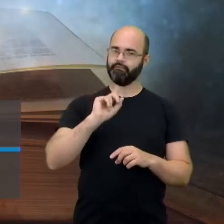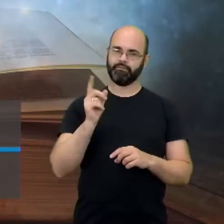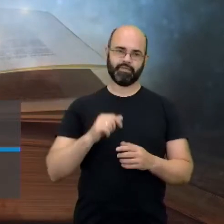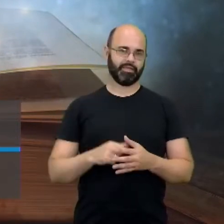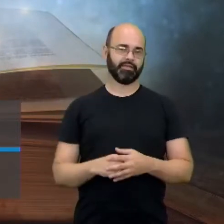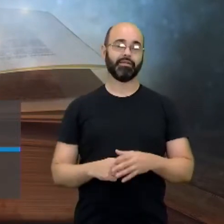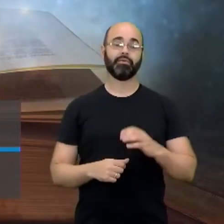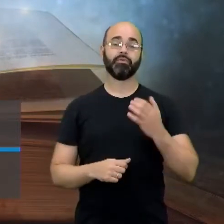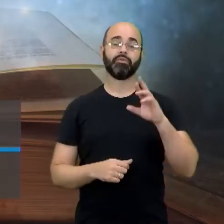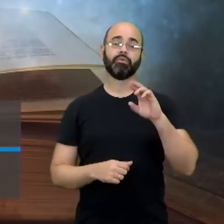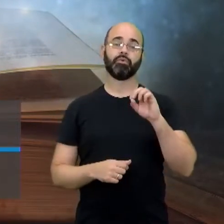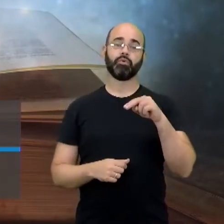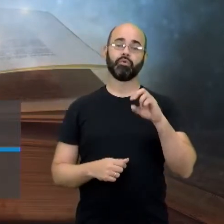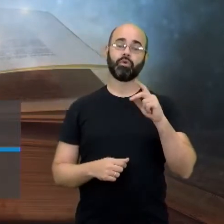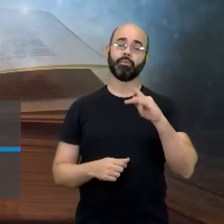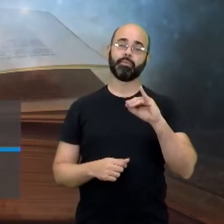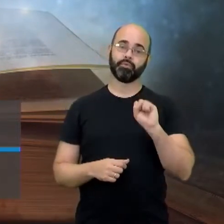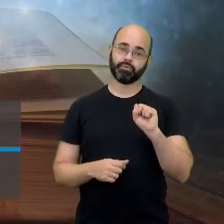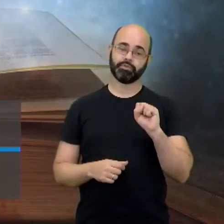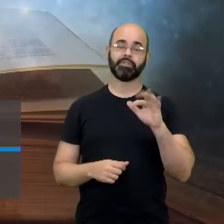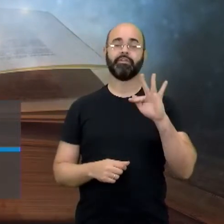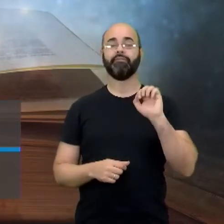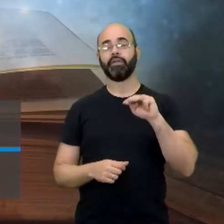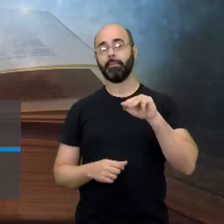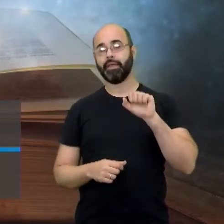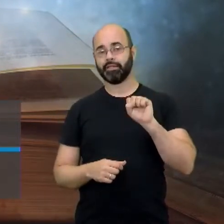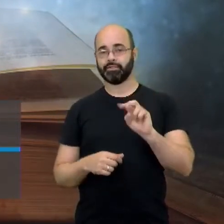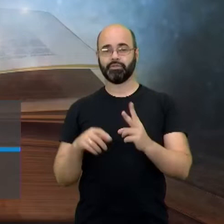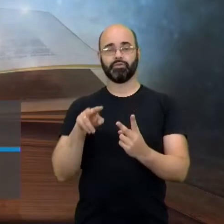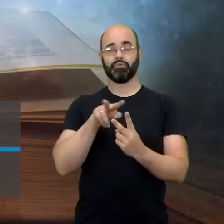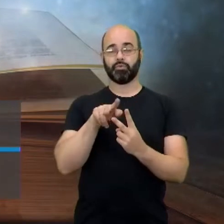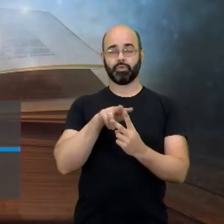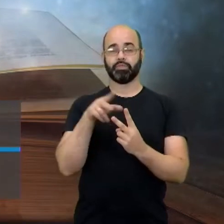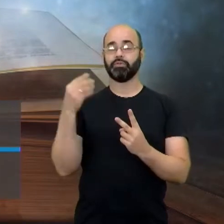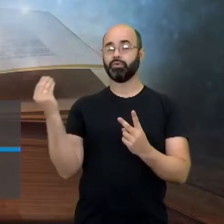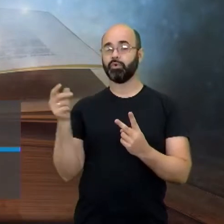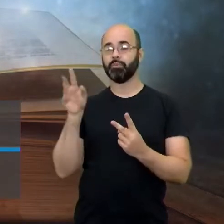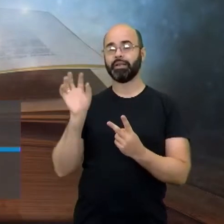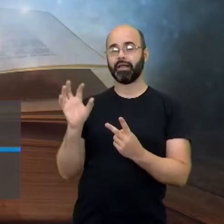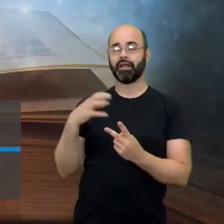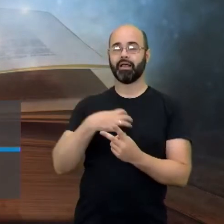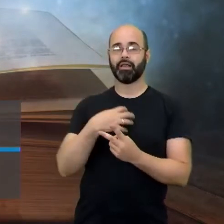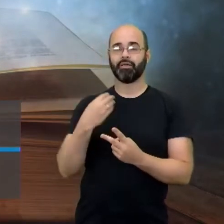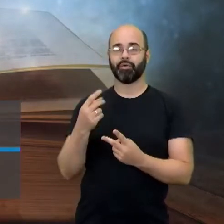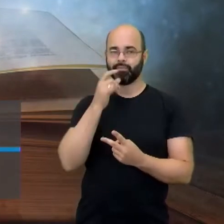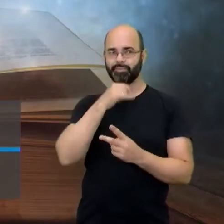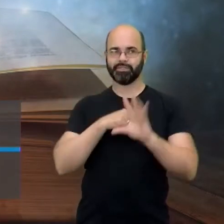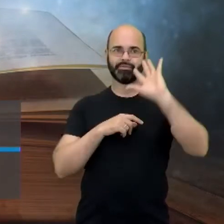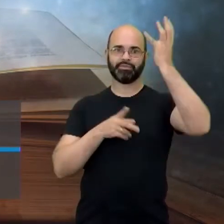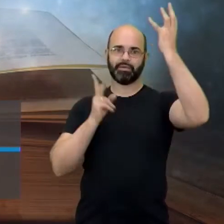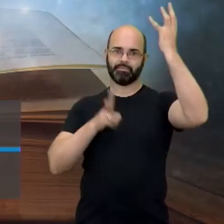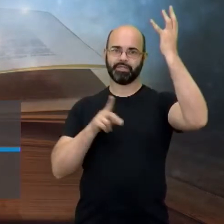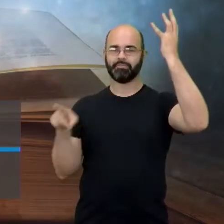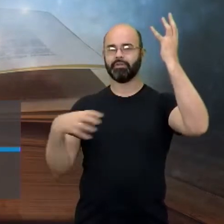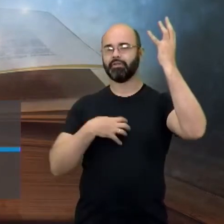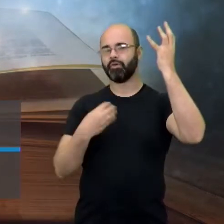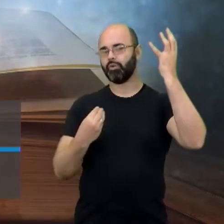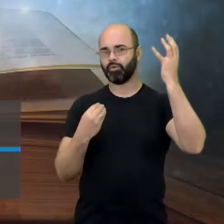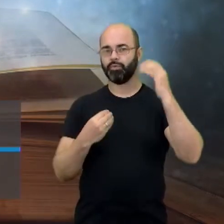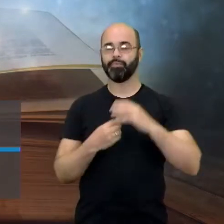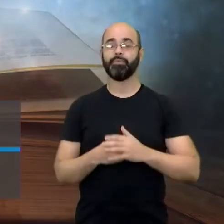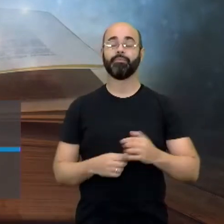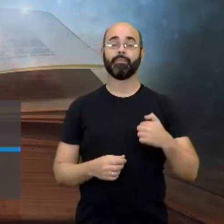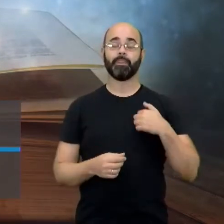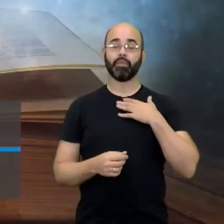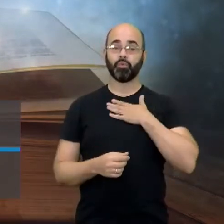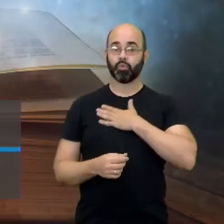de Cronópios e Famas, ele vai explicando cada uma, como que elas se comportam numa mesma situação, né? Um dos que eu mais